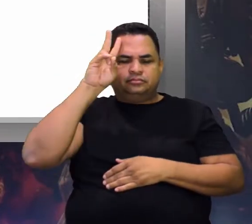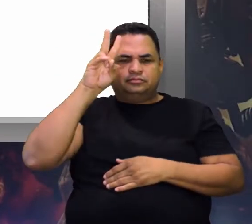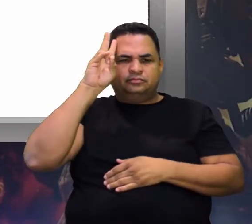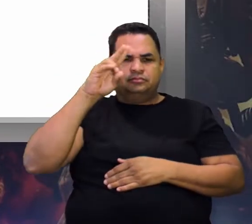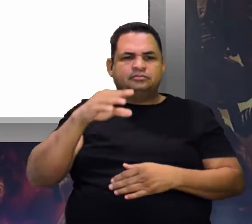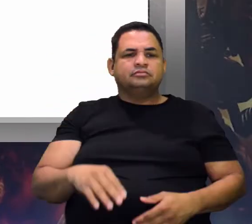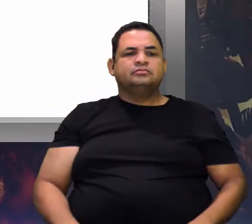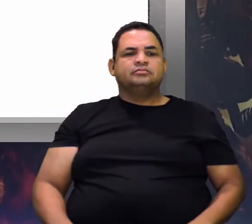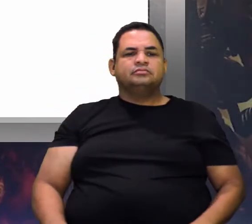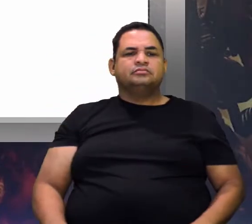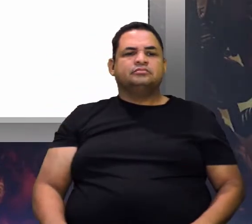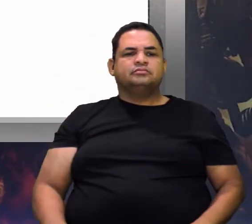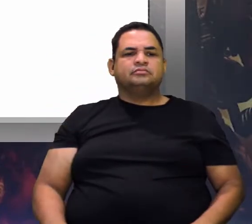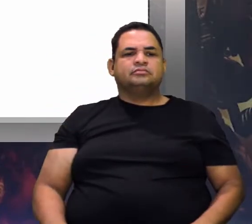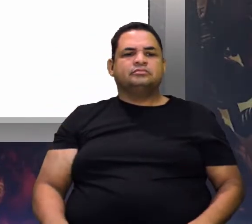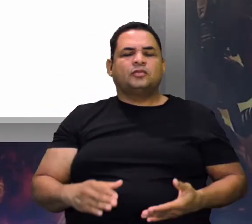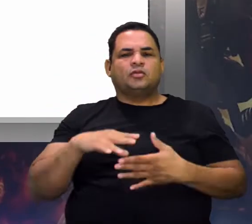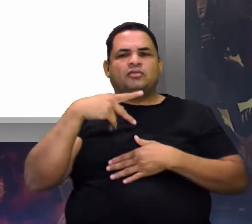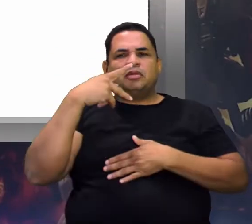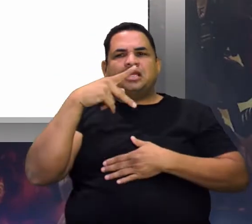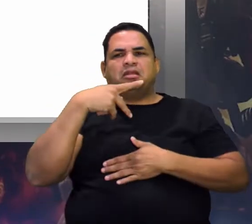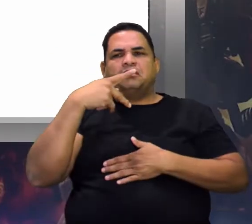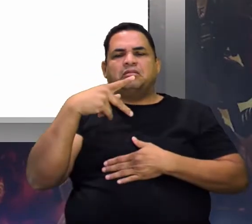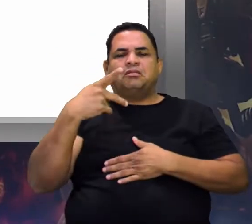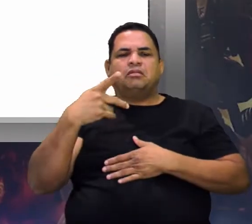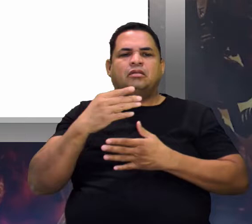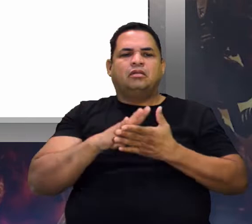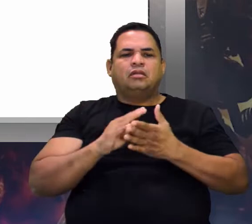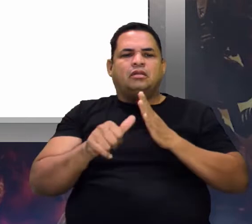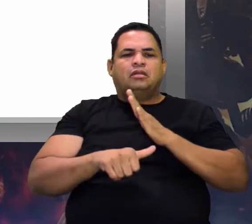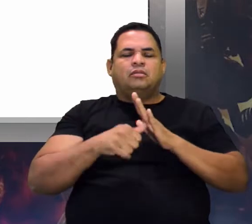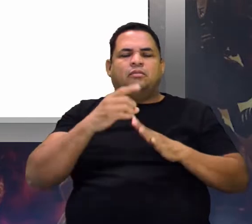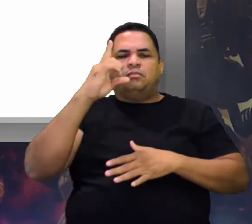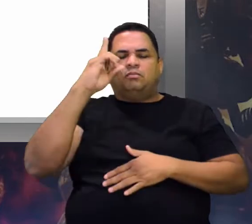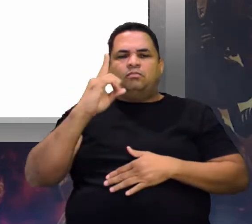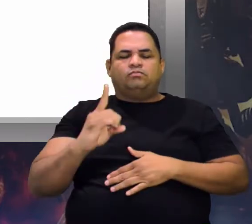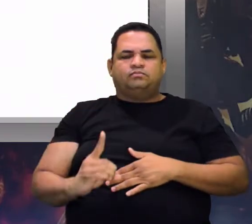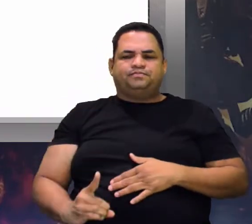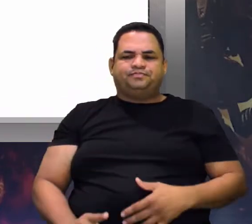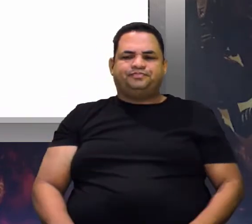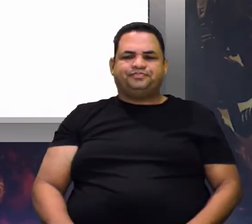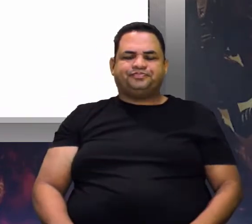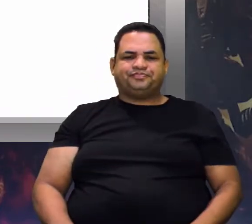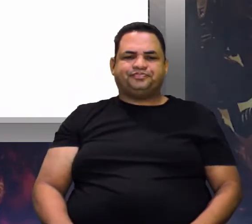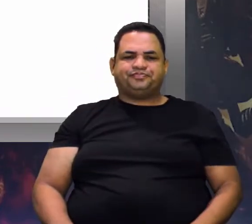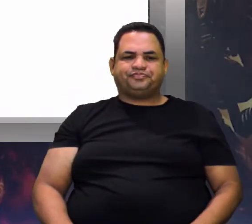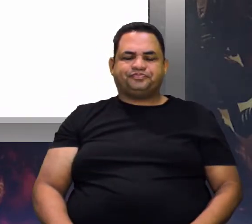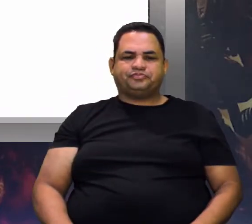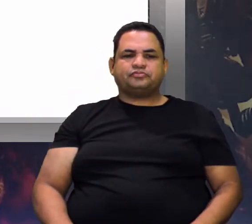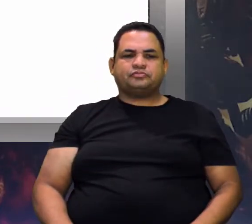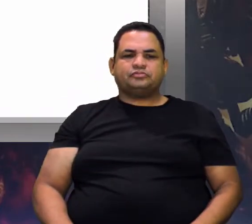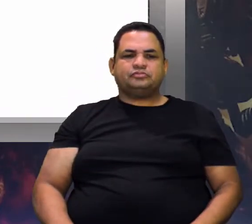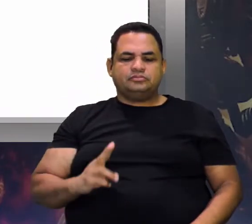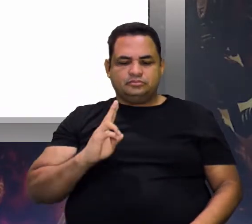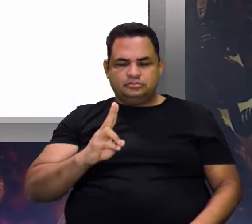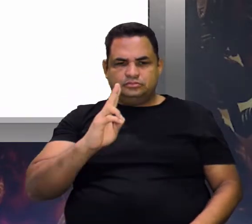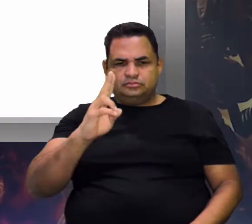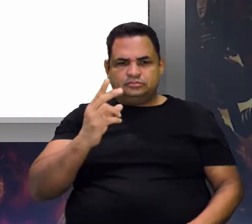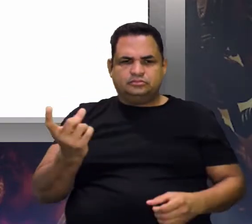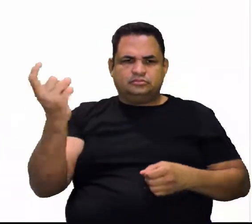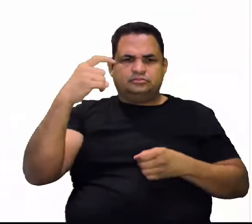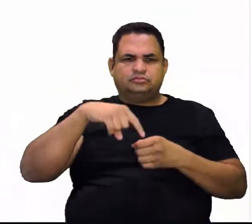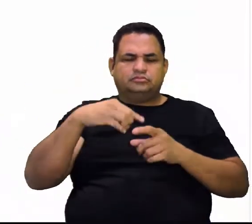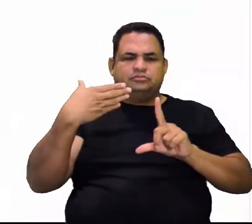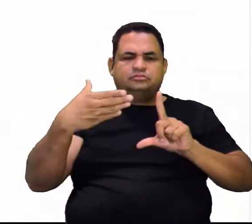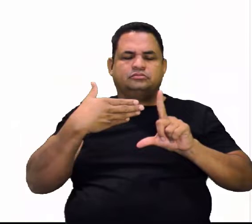histórica, como citação, como o primeiro direito a ser seguido. Voltando aí na